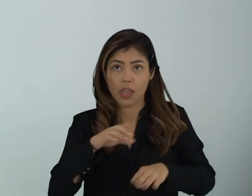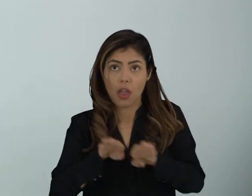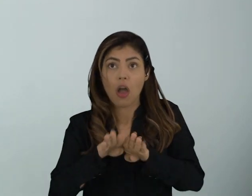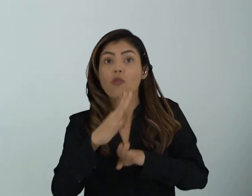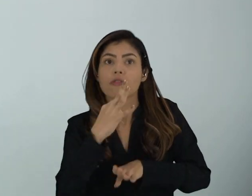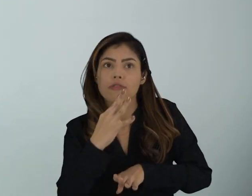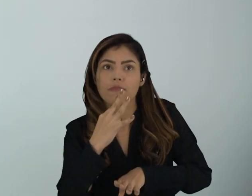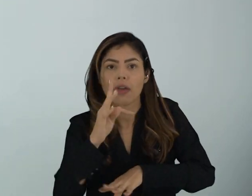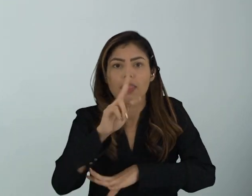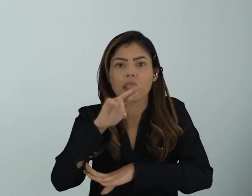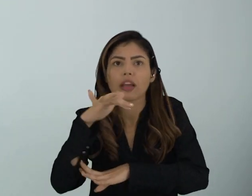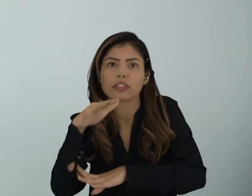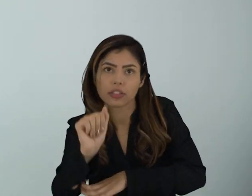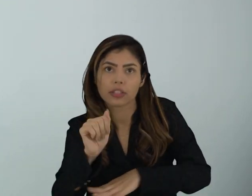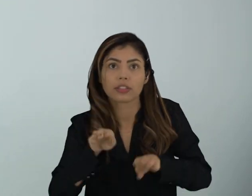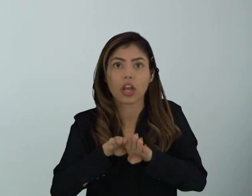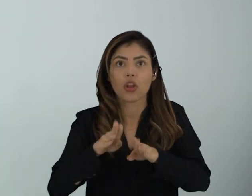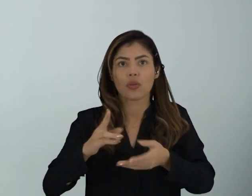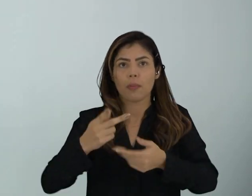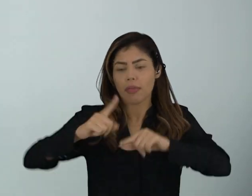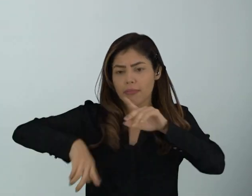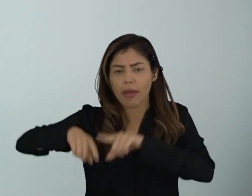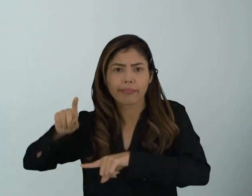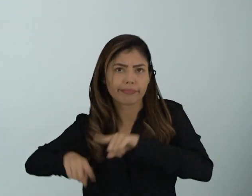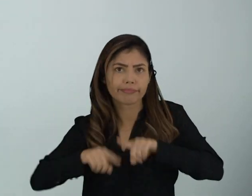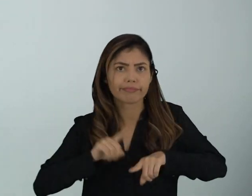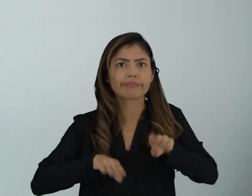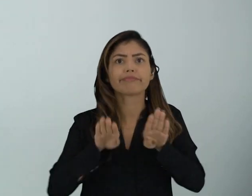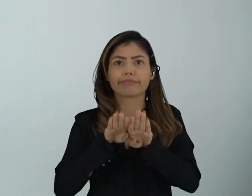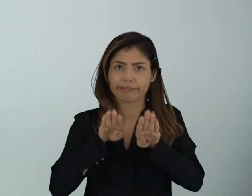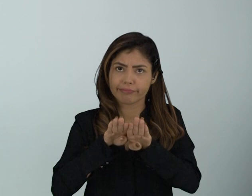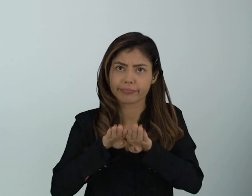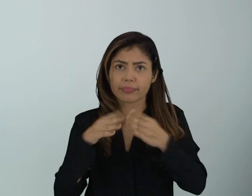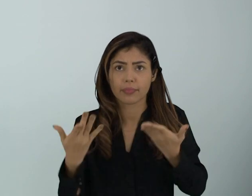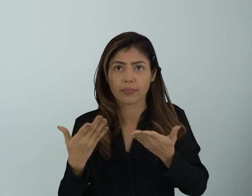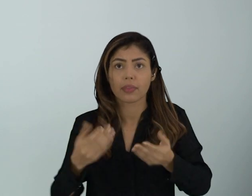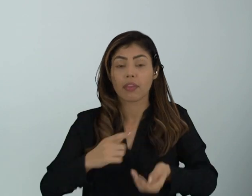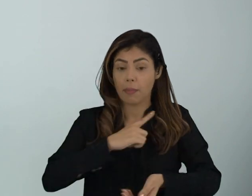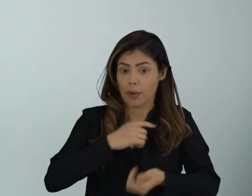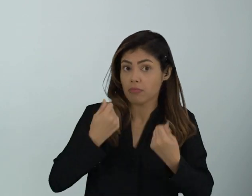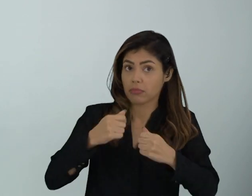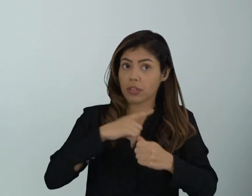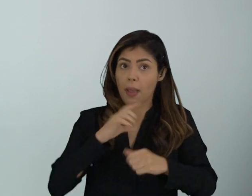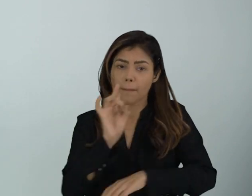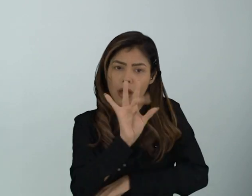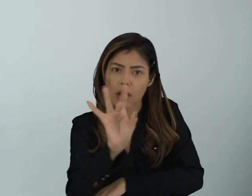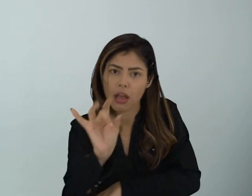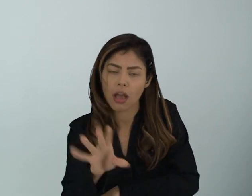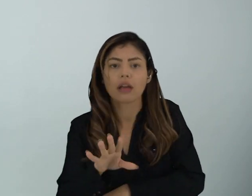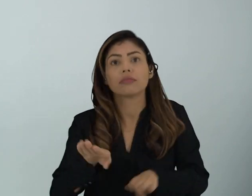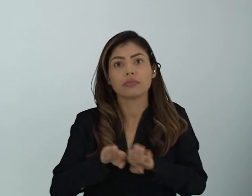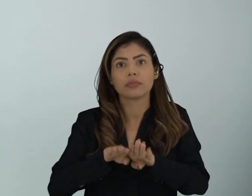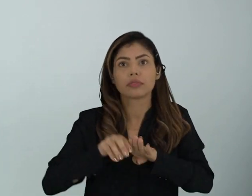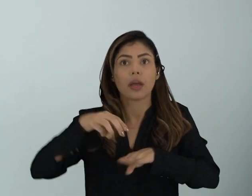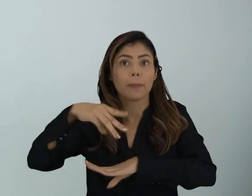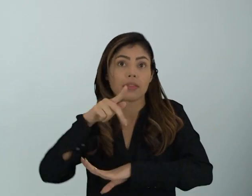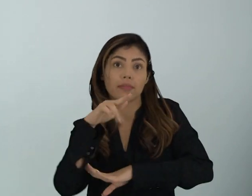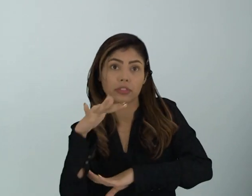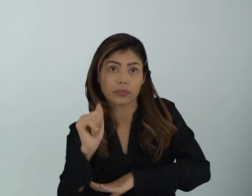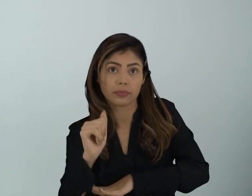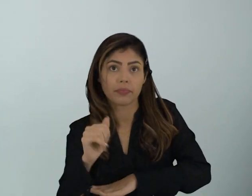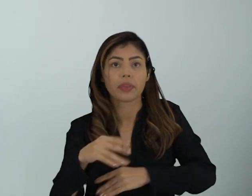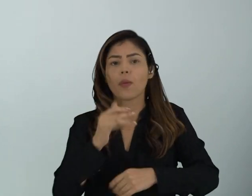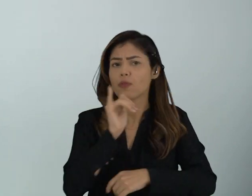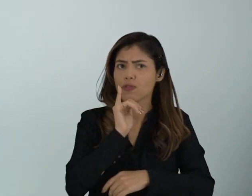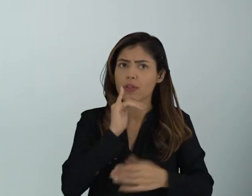você ter conhecimento das técnicas e manuseio dos materiais exigidos para cada área de manifestação.